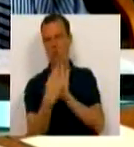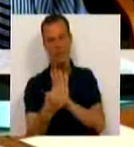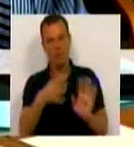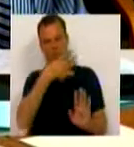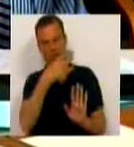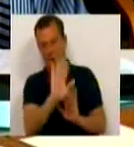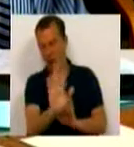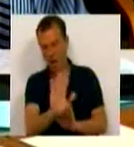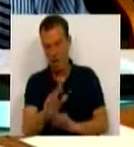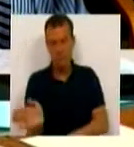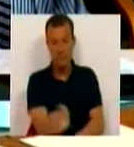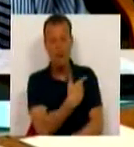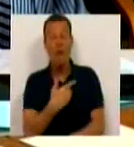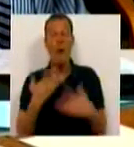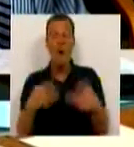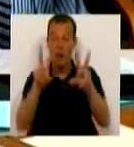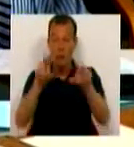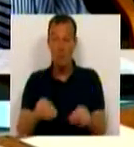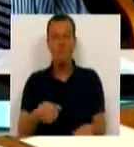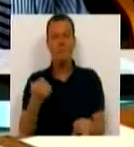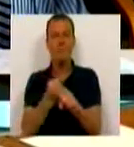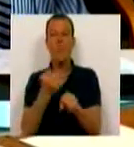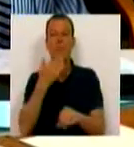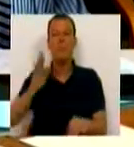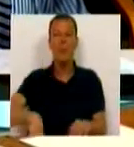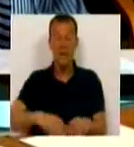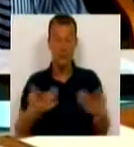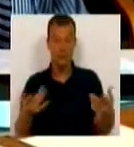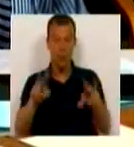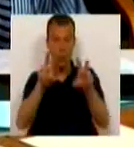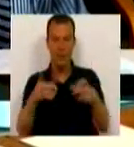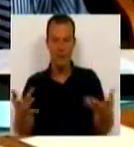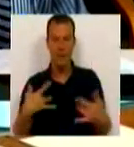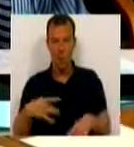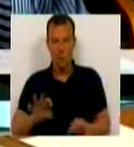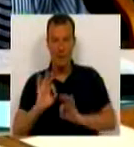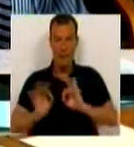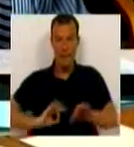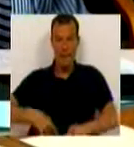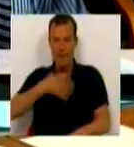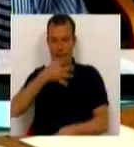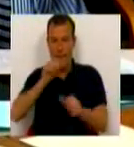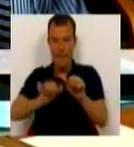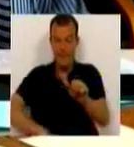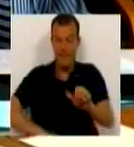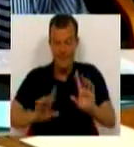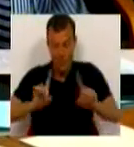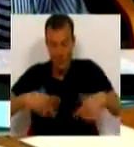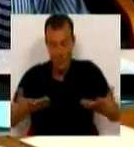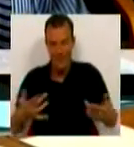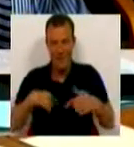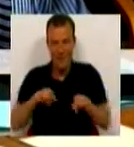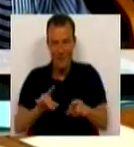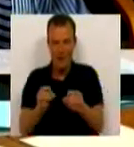vamos então à precariedade, porque era de precariedade que eu me preparava para intervir, e este foi só para